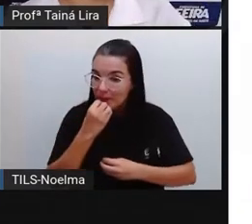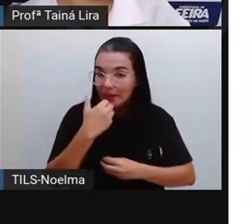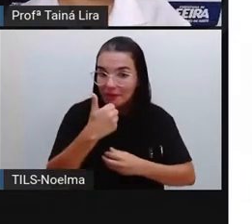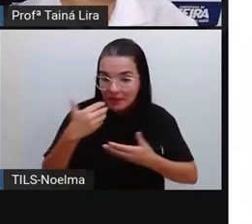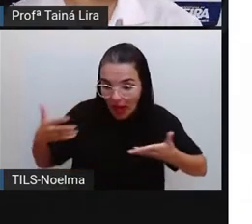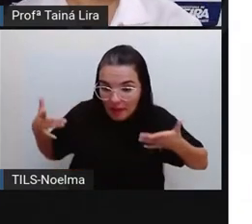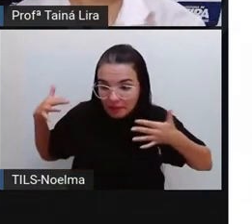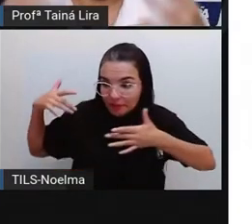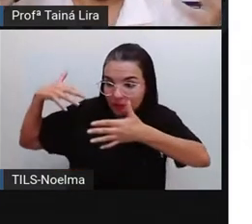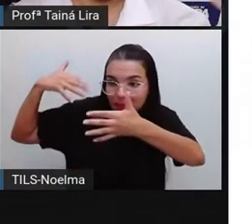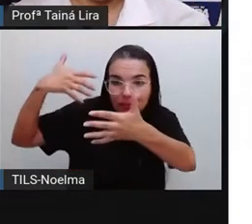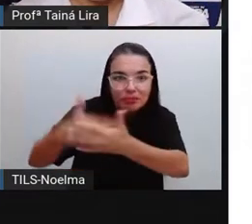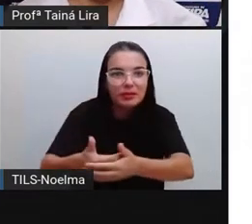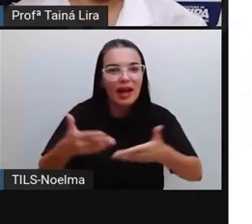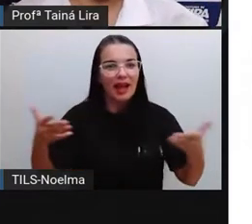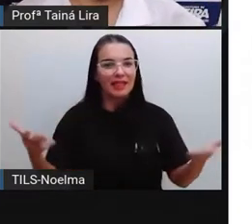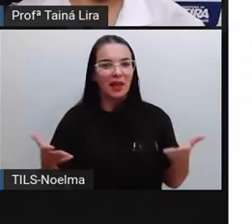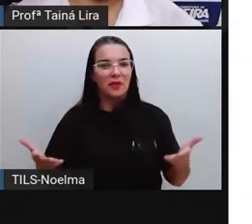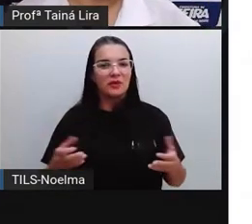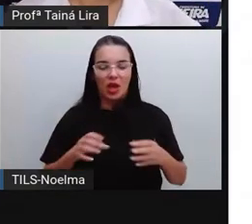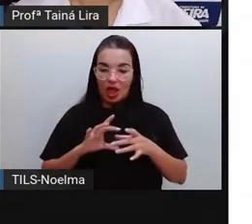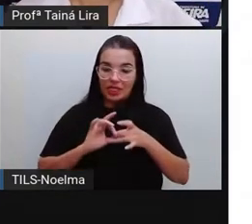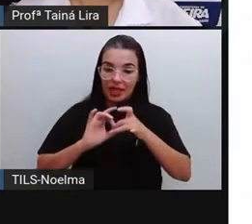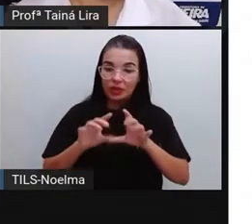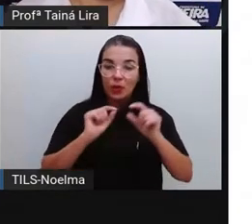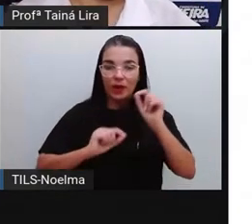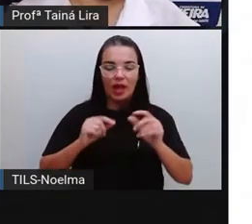para nós. Ele deixou vários estudos, tá,